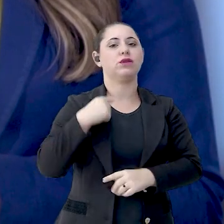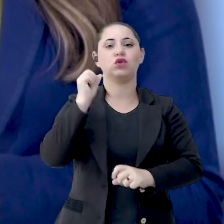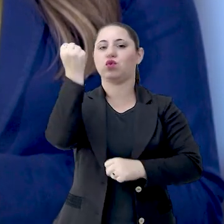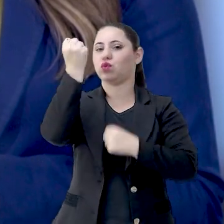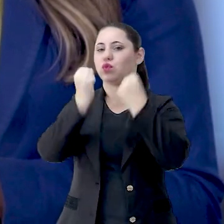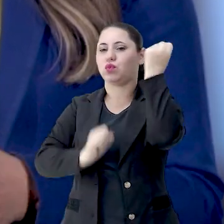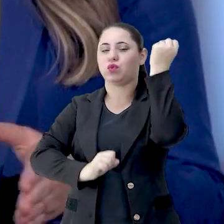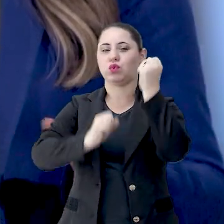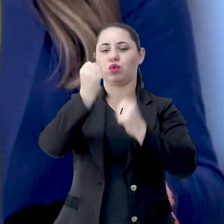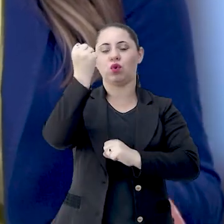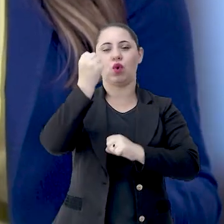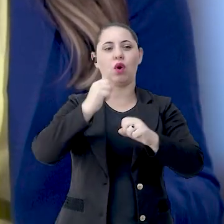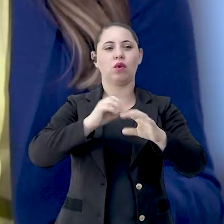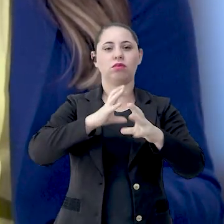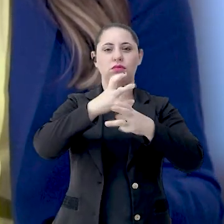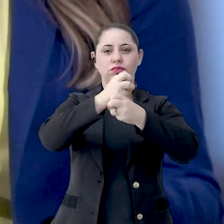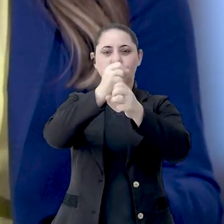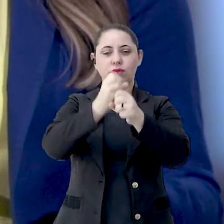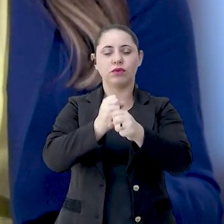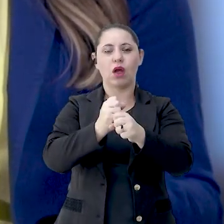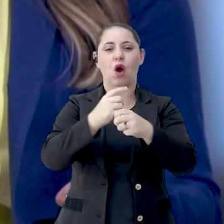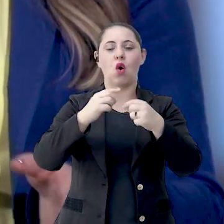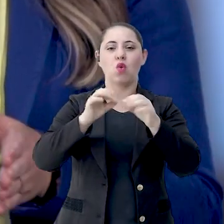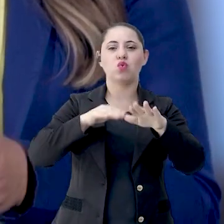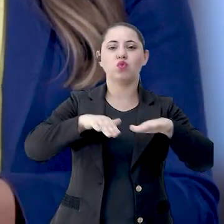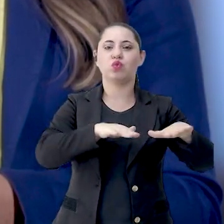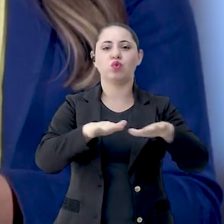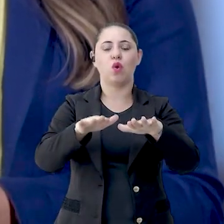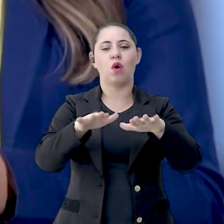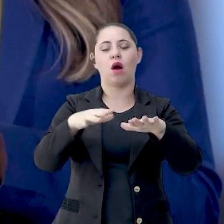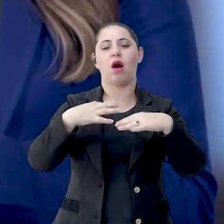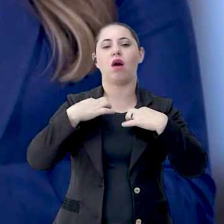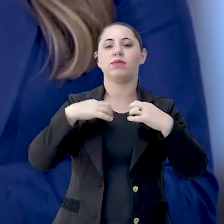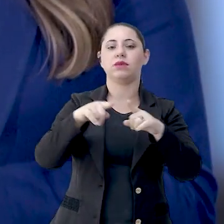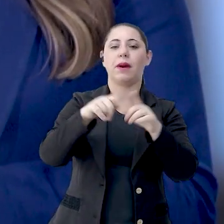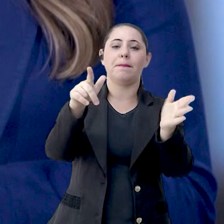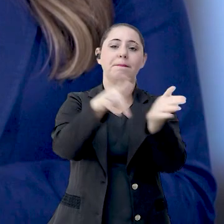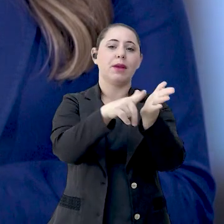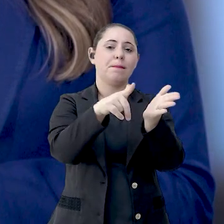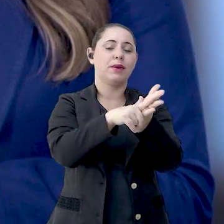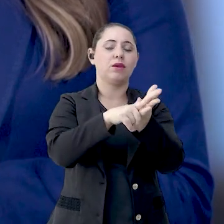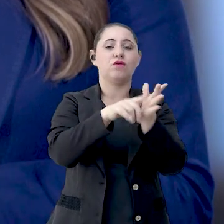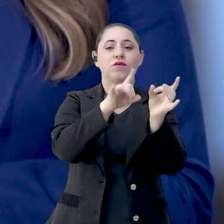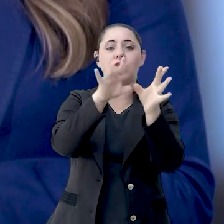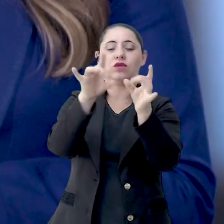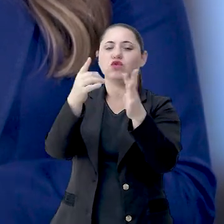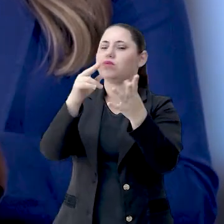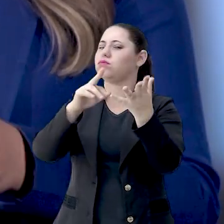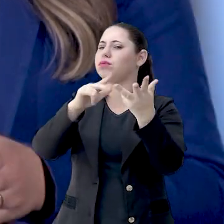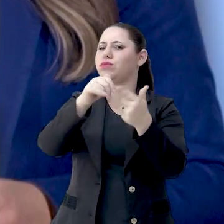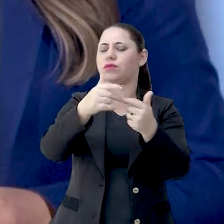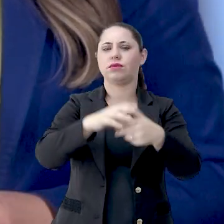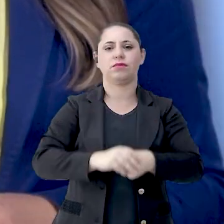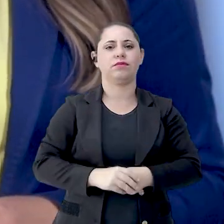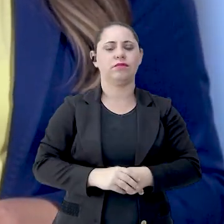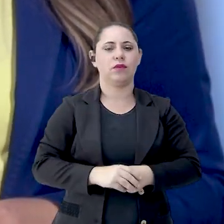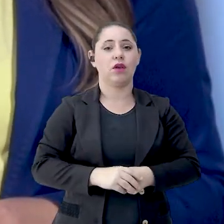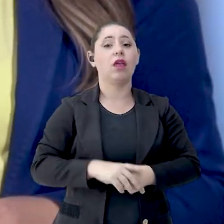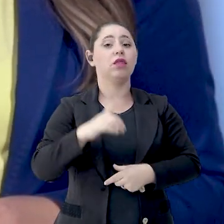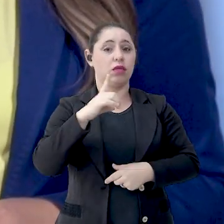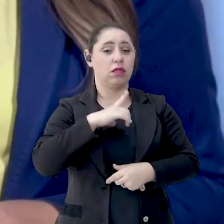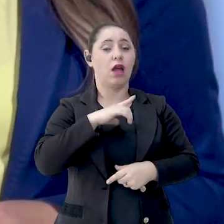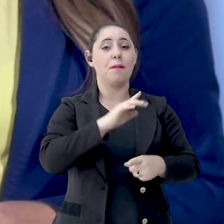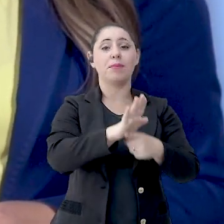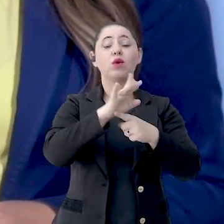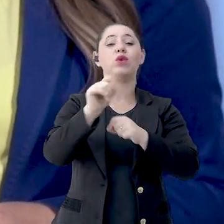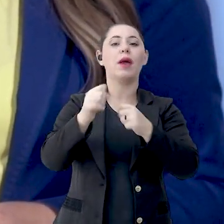a seu favor a proximidade dos estados de São Paulo, Minas Gerais e Goiás. Outro ponto